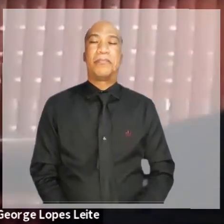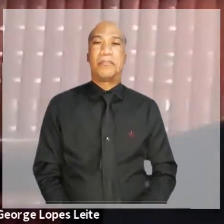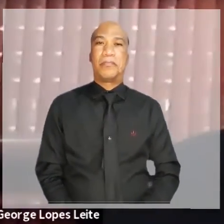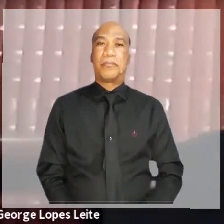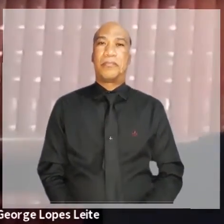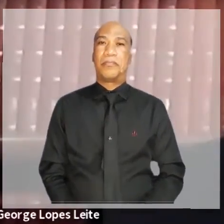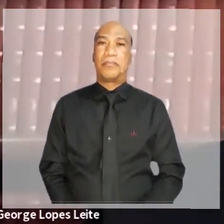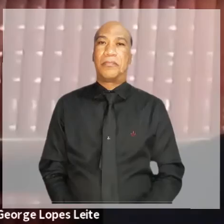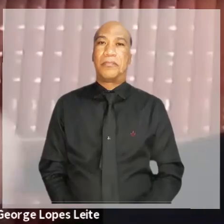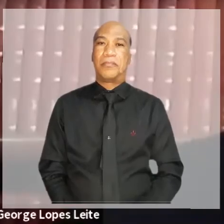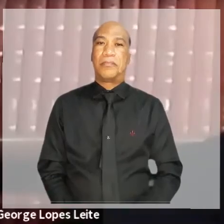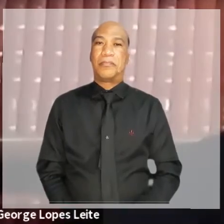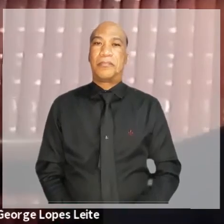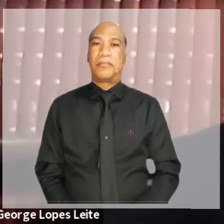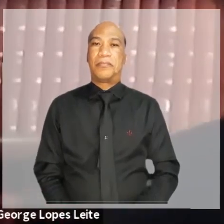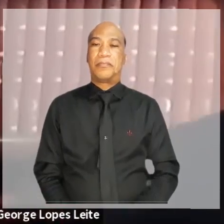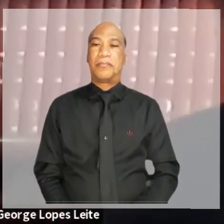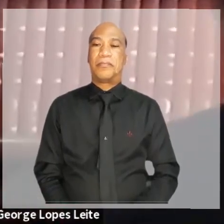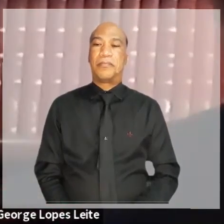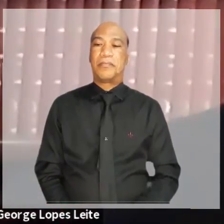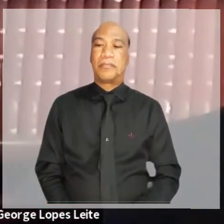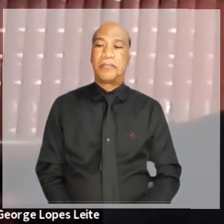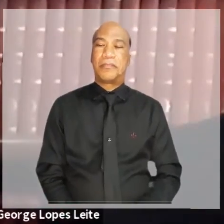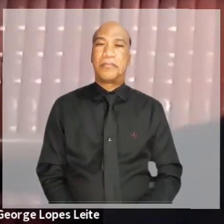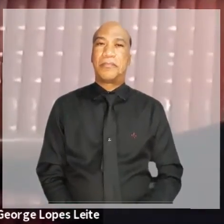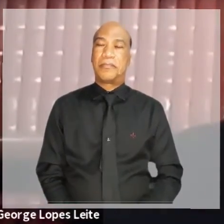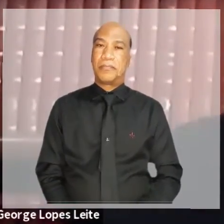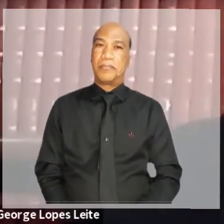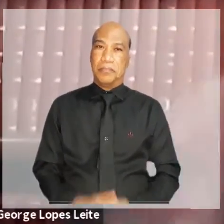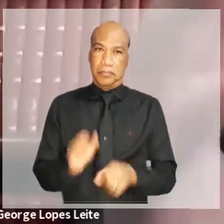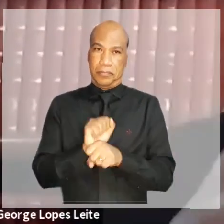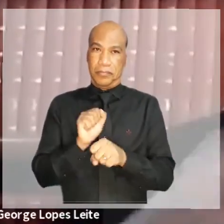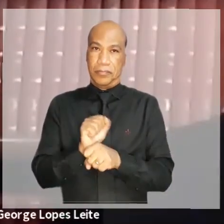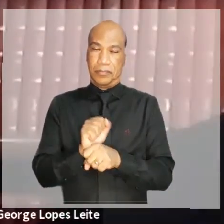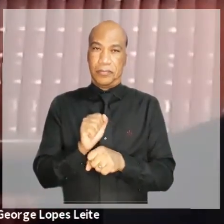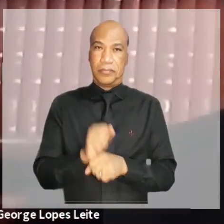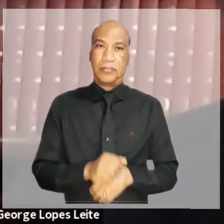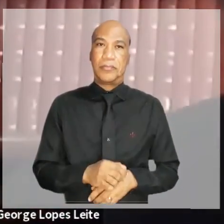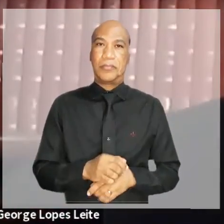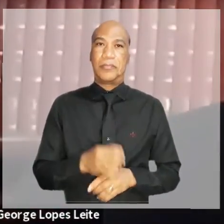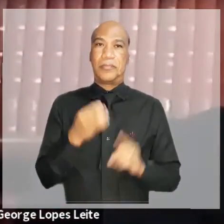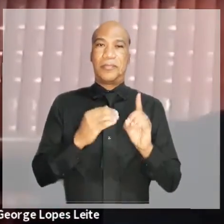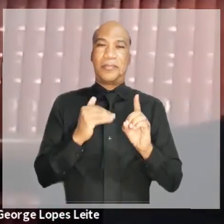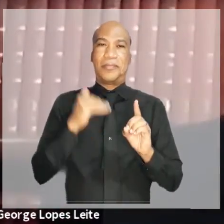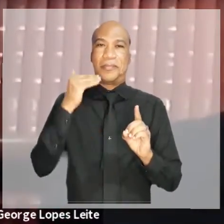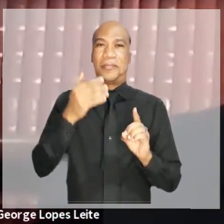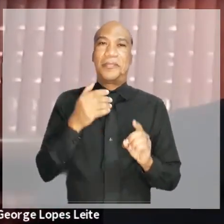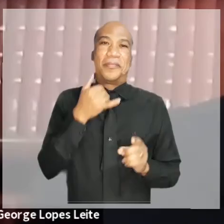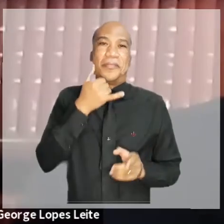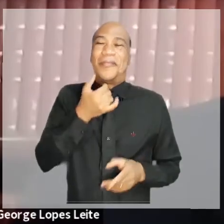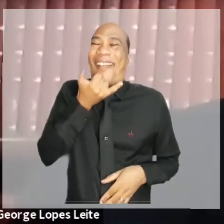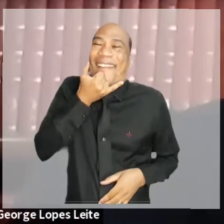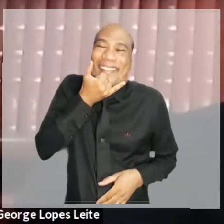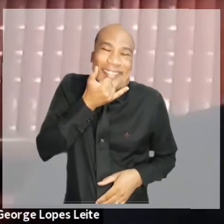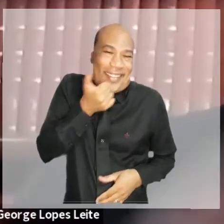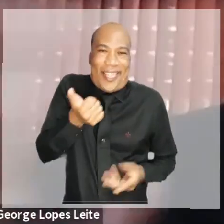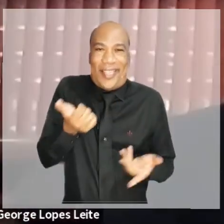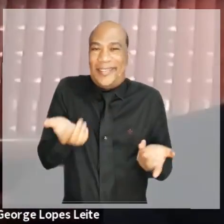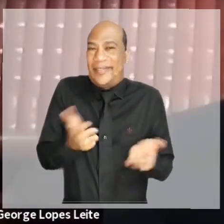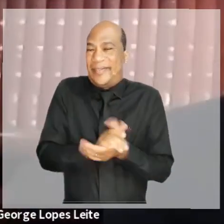essas novas tecnologias, né? E um velho operador realmente às vezes, não entram em choque.